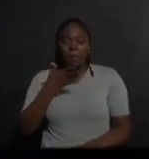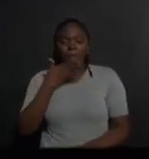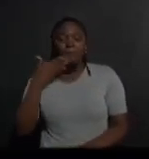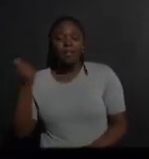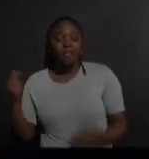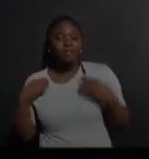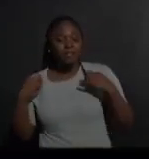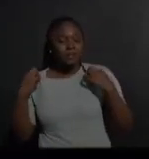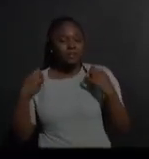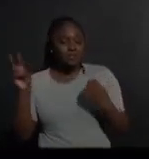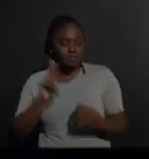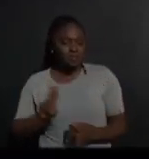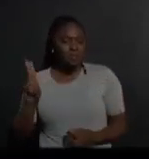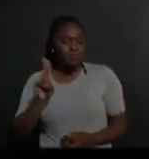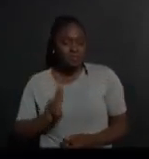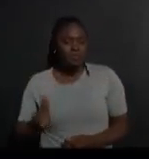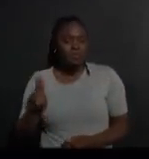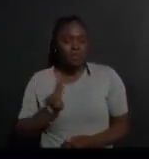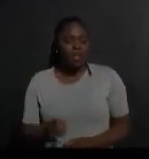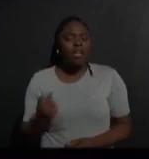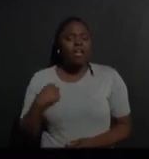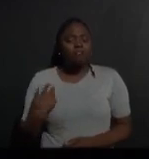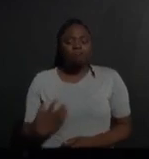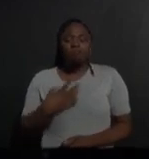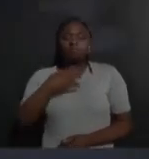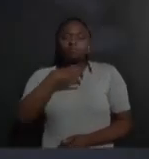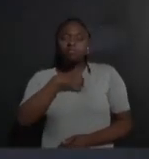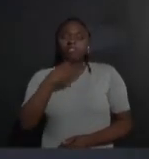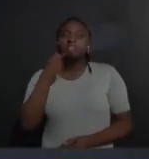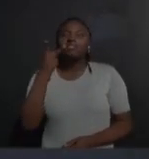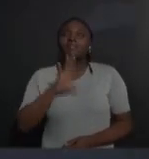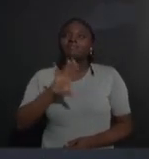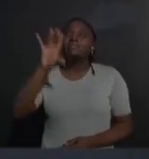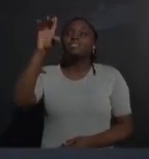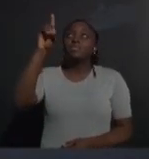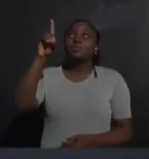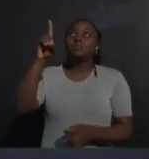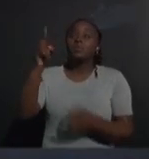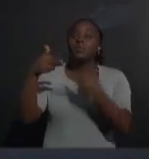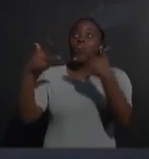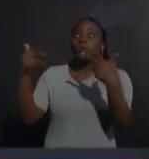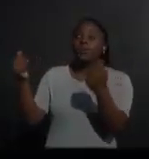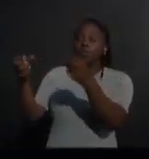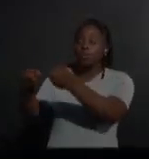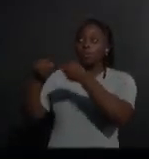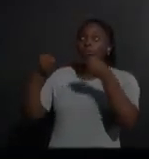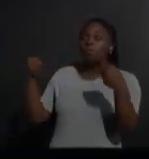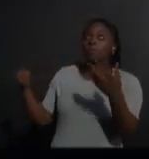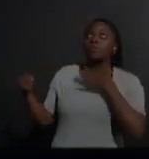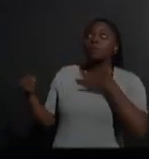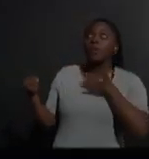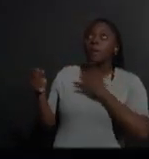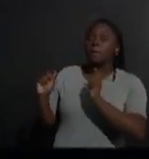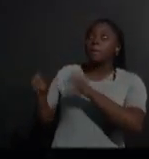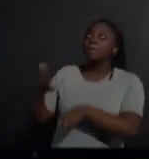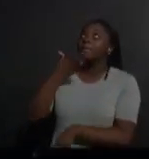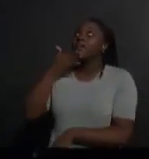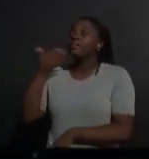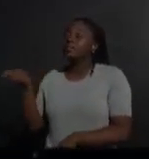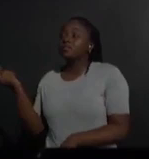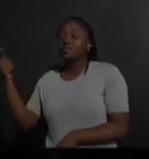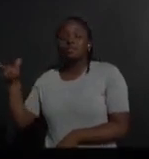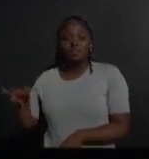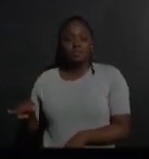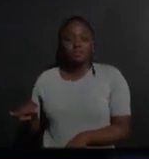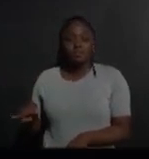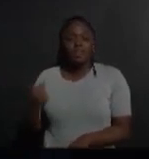mim já não... Sabe o que aquilo provocou em mim? Eu falei assim, meu Deus, tem coisa dentro do meu guarda-roupa que pode ser o melhor dos outros.